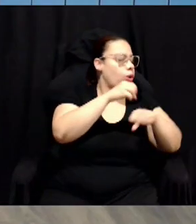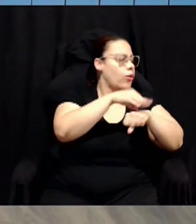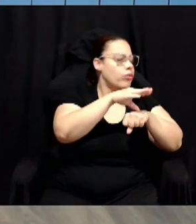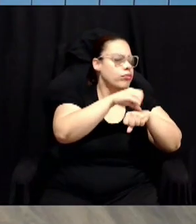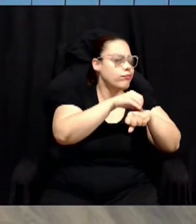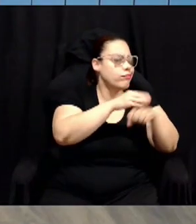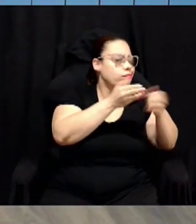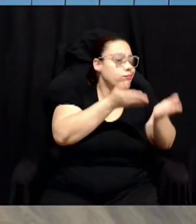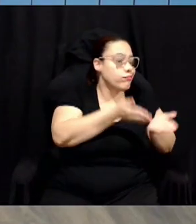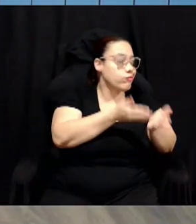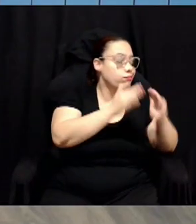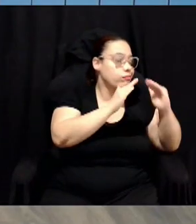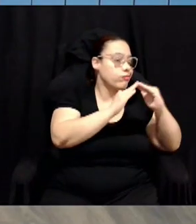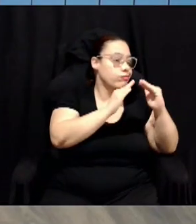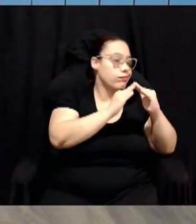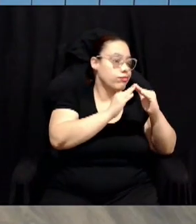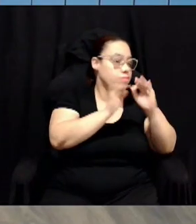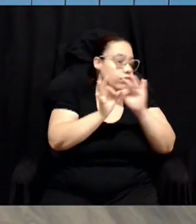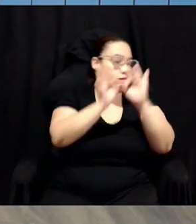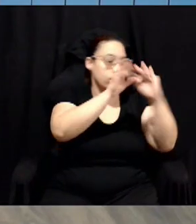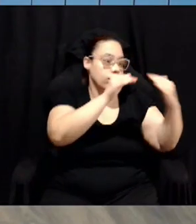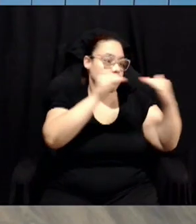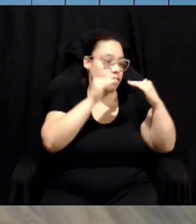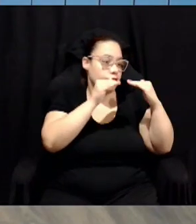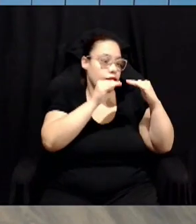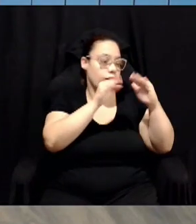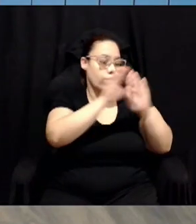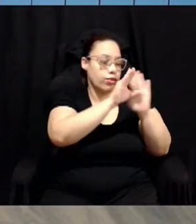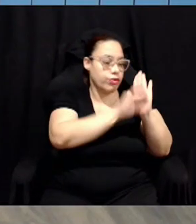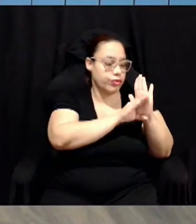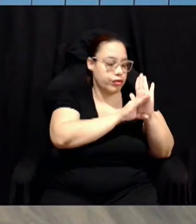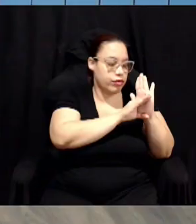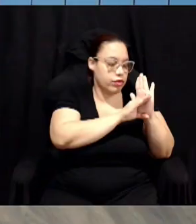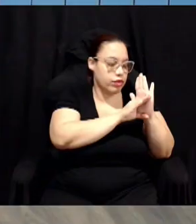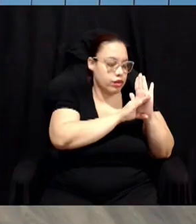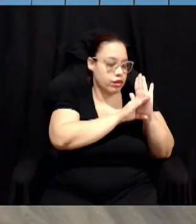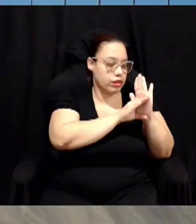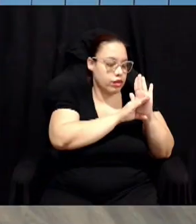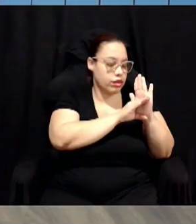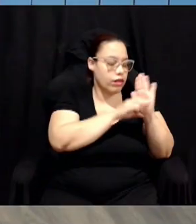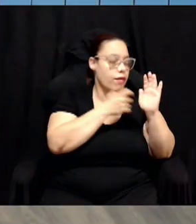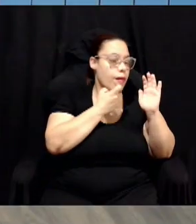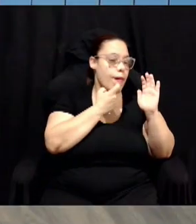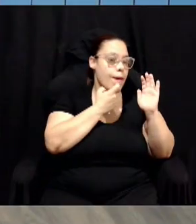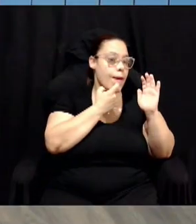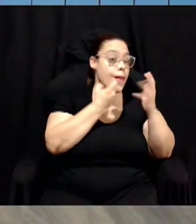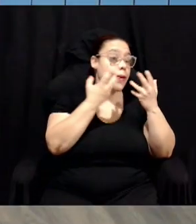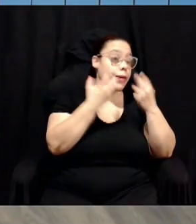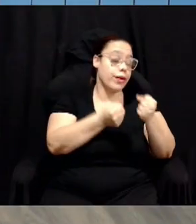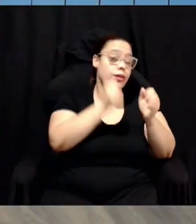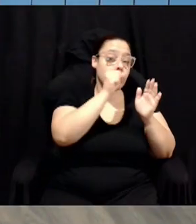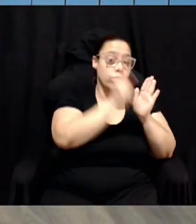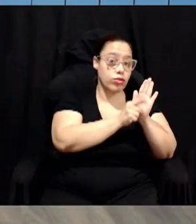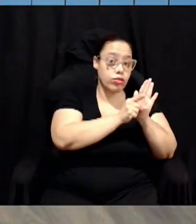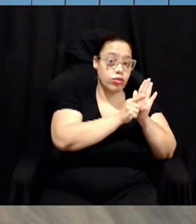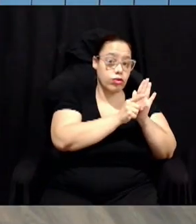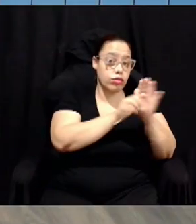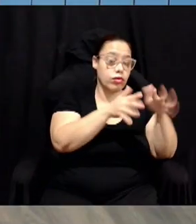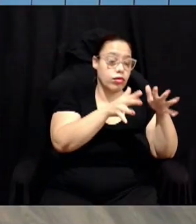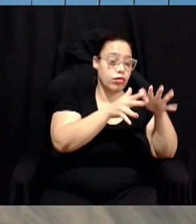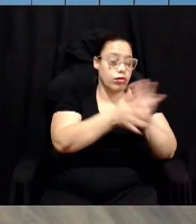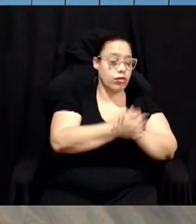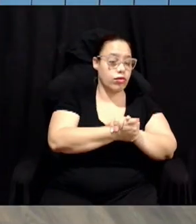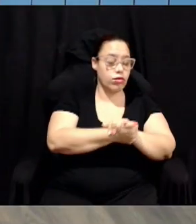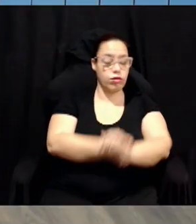para as pessoas, né, que estão acompanhando aqui o nosso programa e que receberam um diagnóstico de Parkinson?